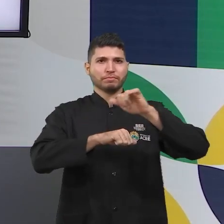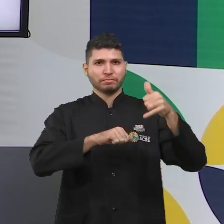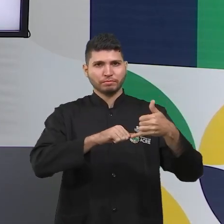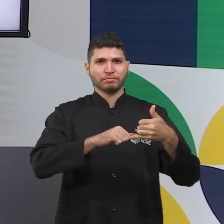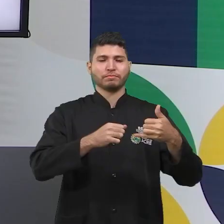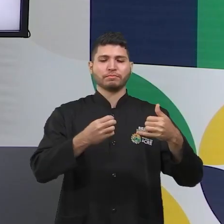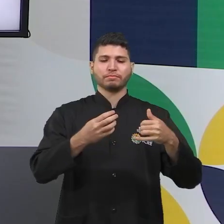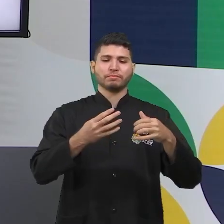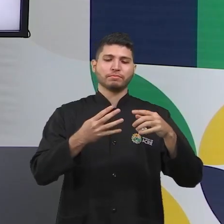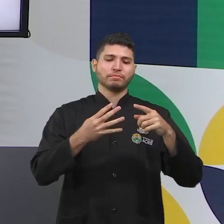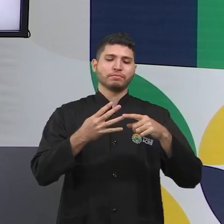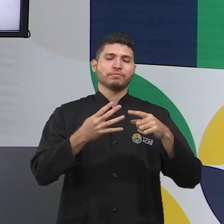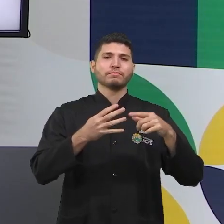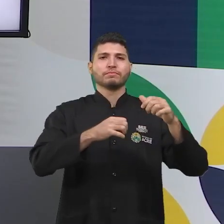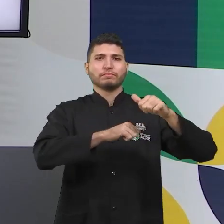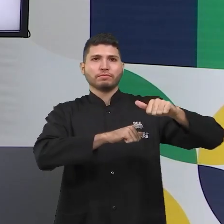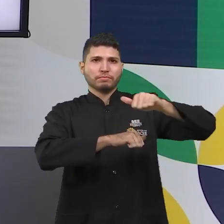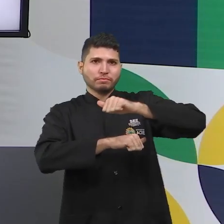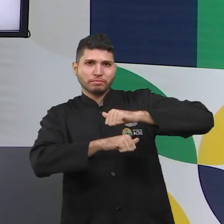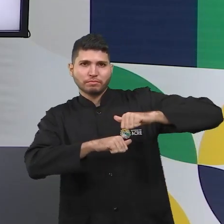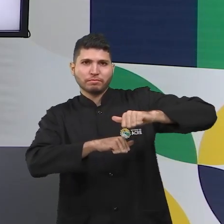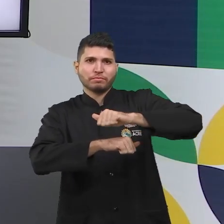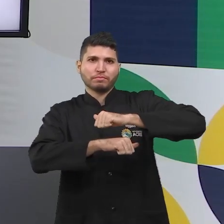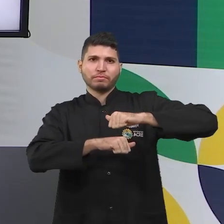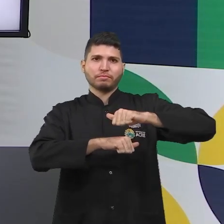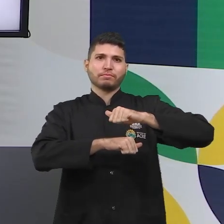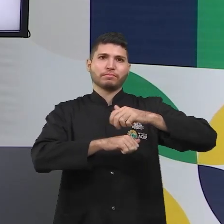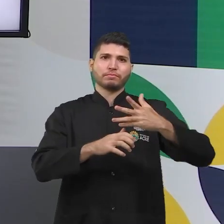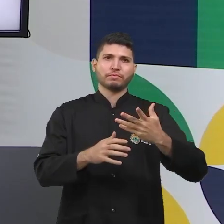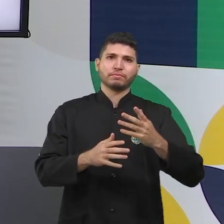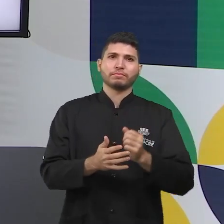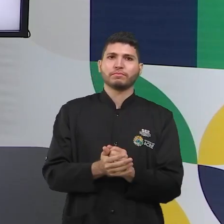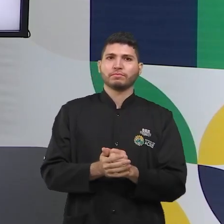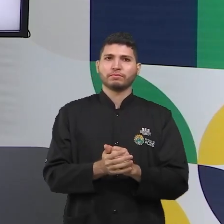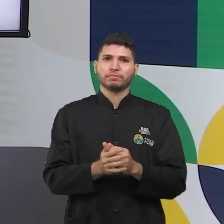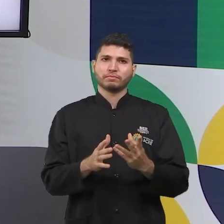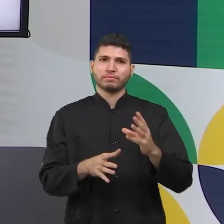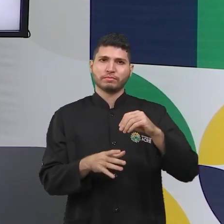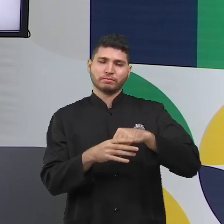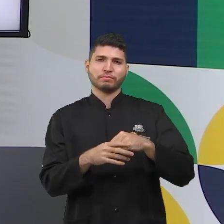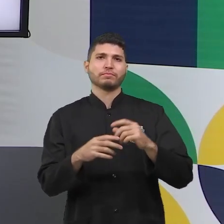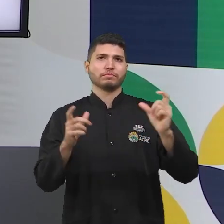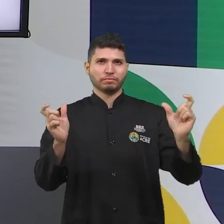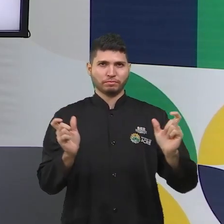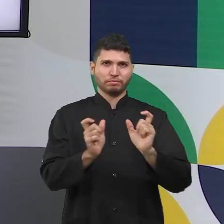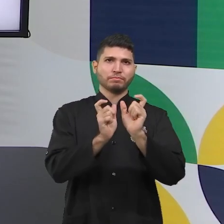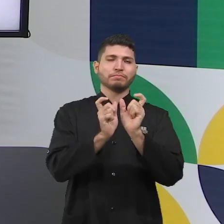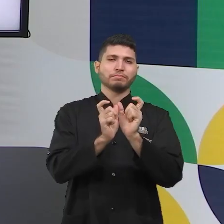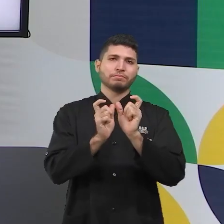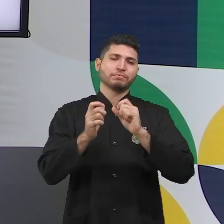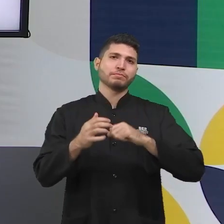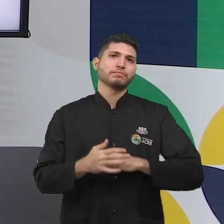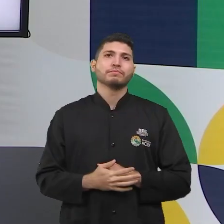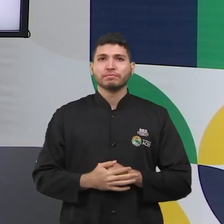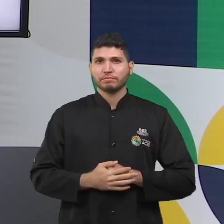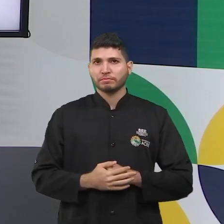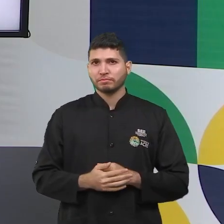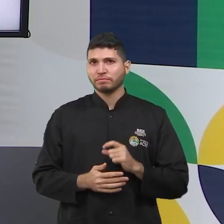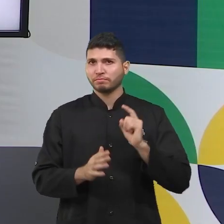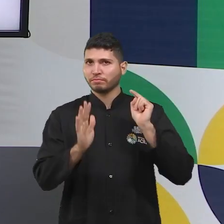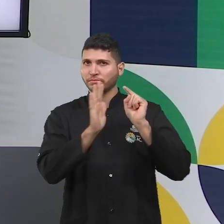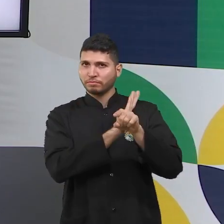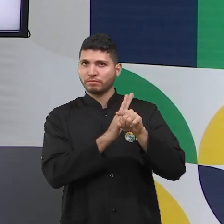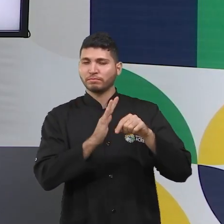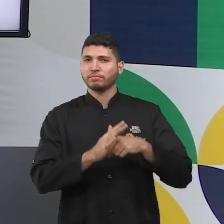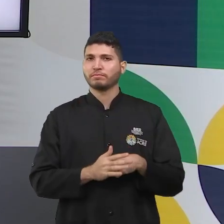de palabras que pertenecem à morfologia da língua espanhola. Então, eu pergunto a você, sabe quais